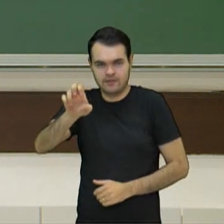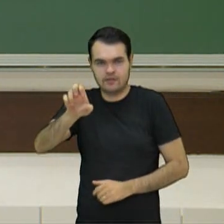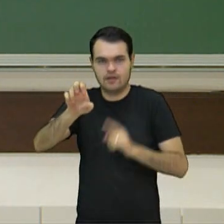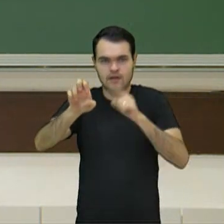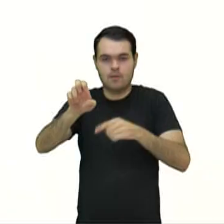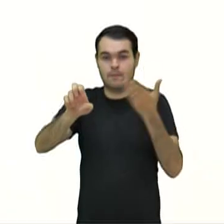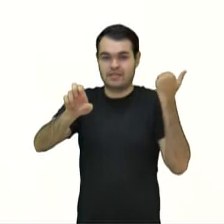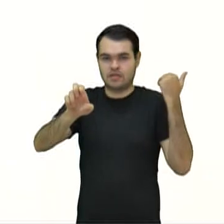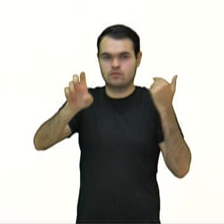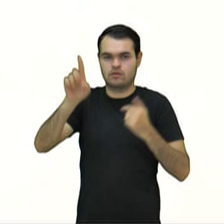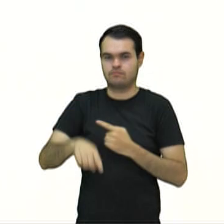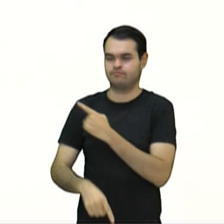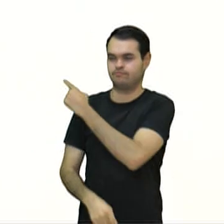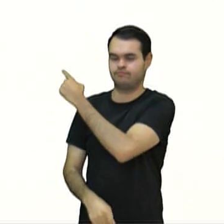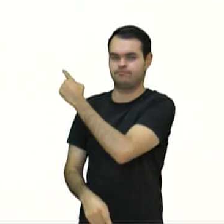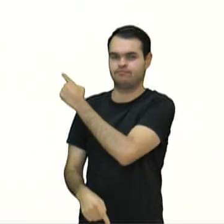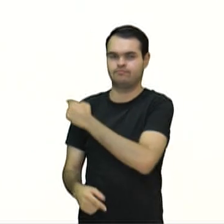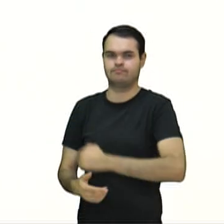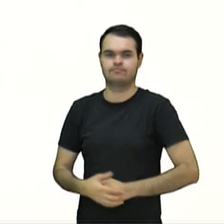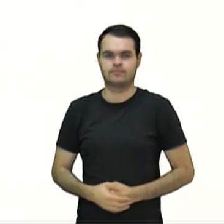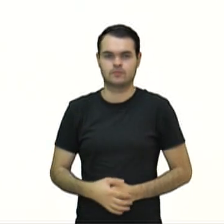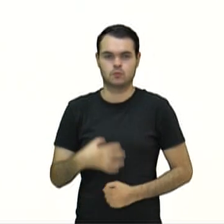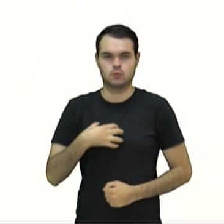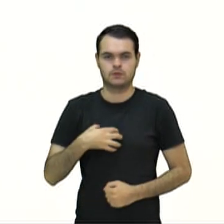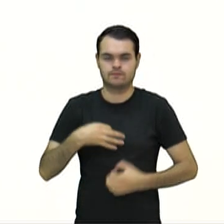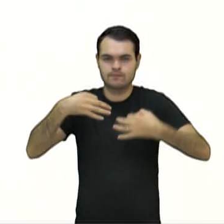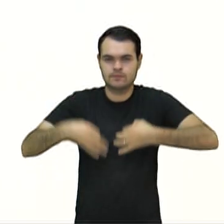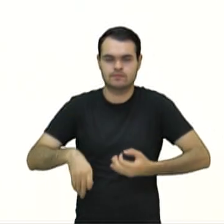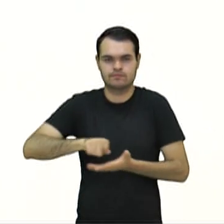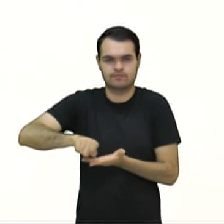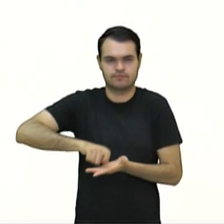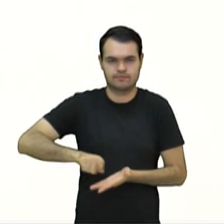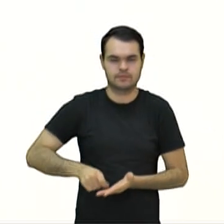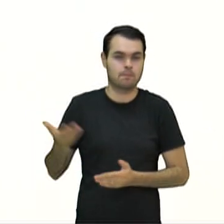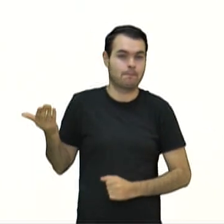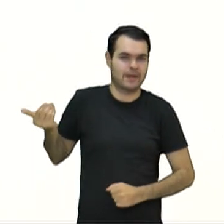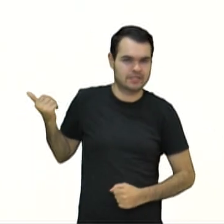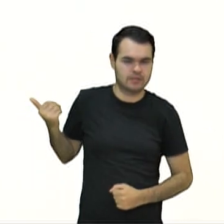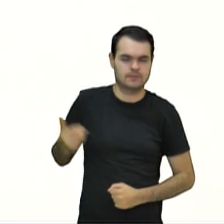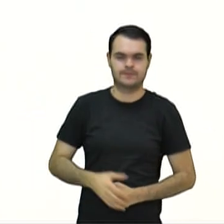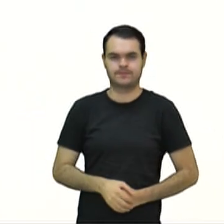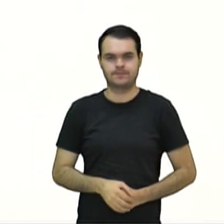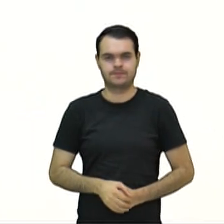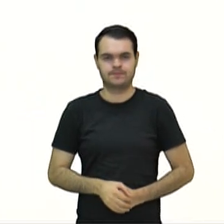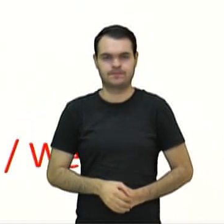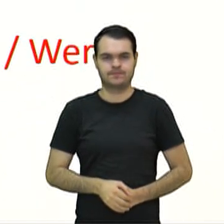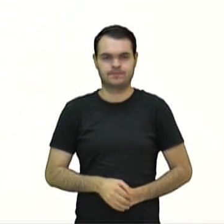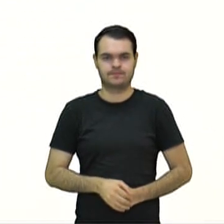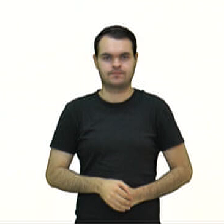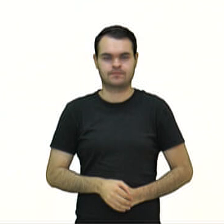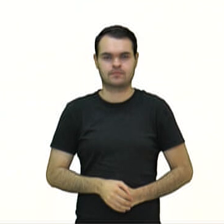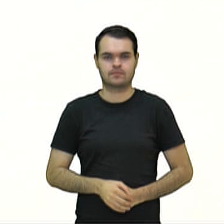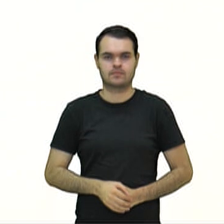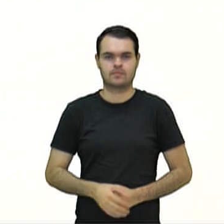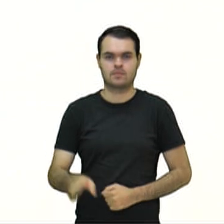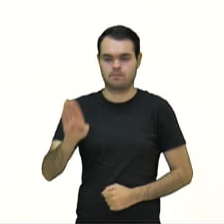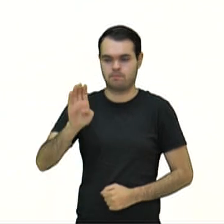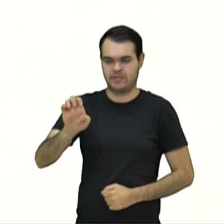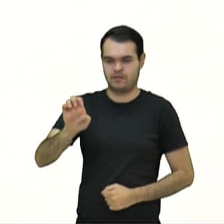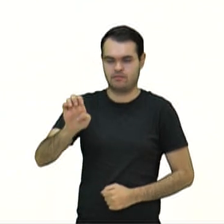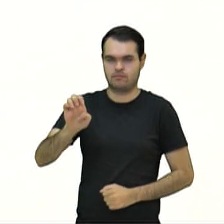é drove, que nós temos aqui, drove my Chevy to the levee, ok? E o verbo to